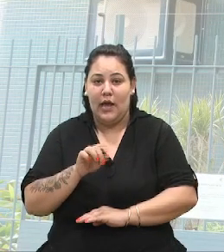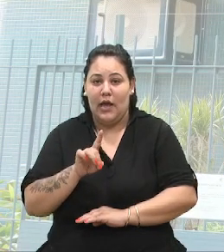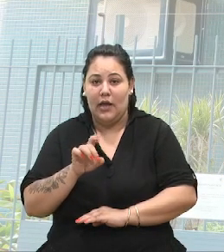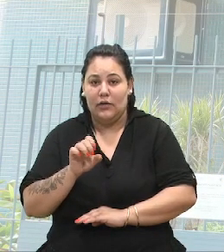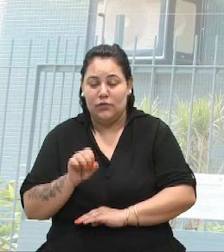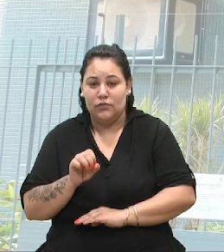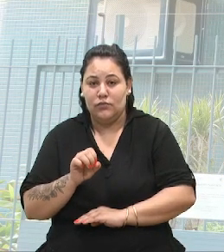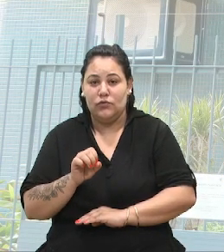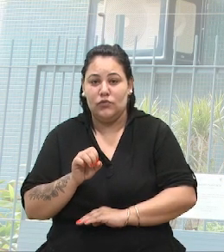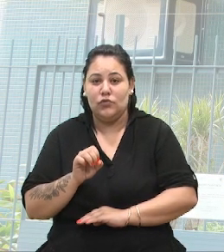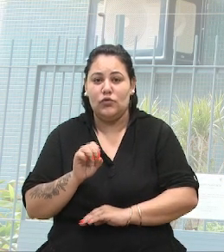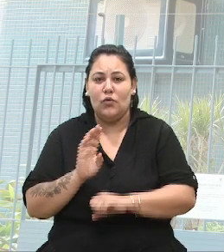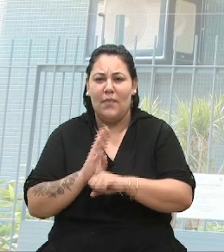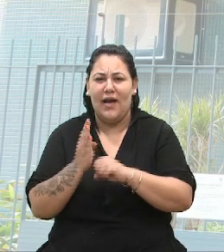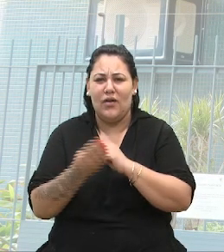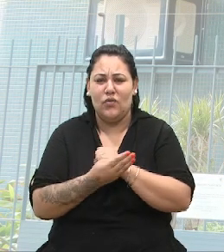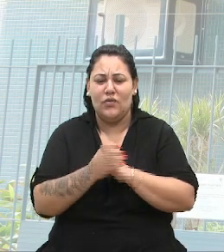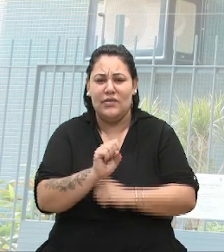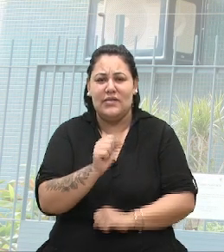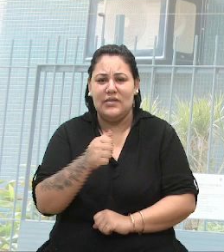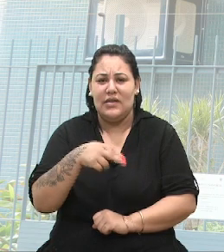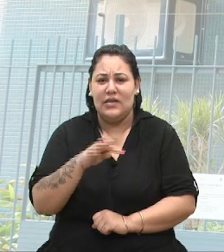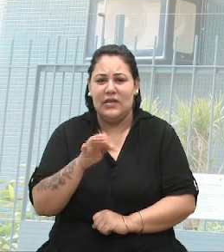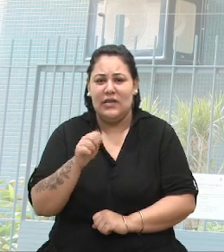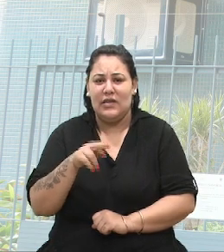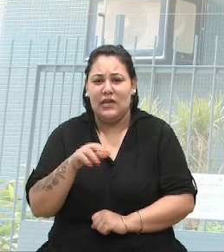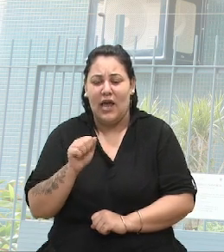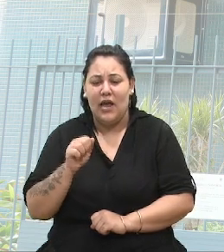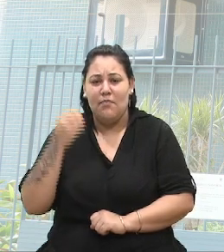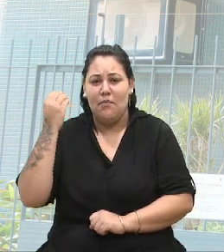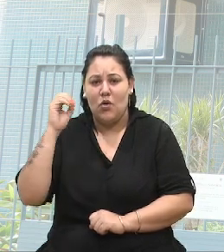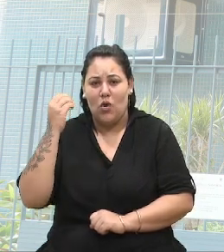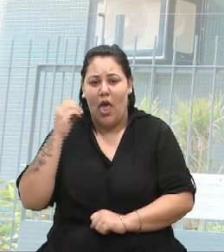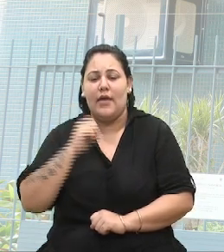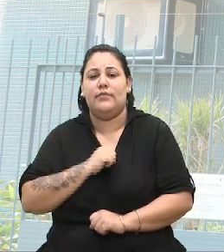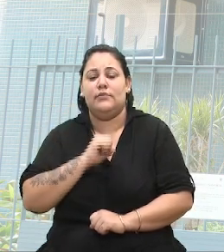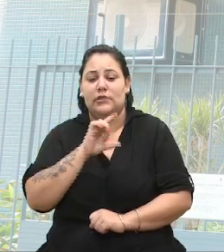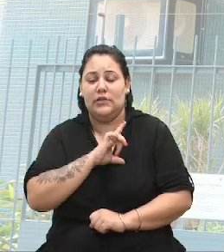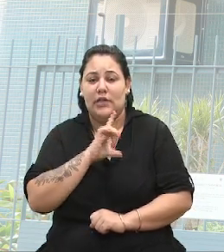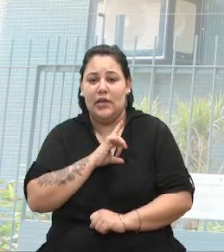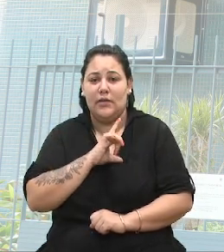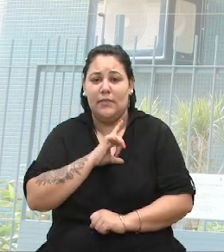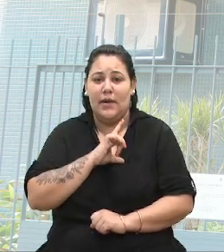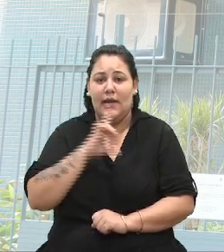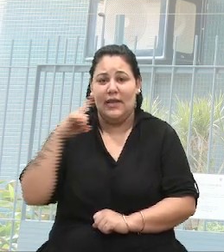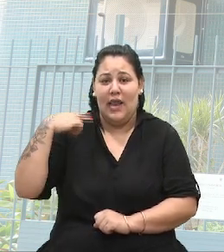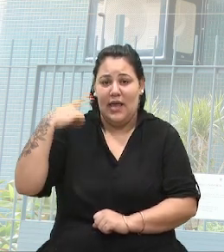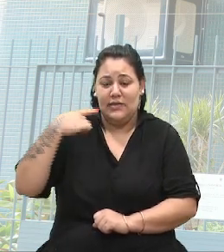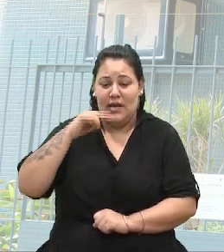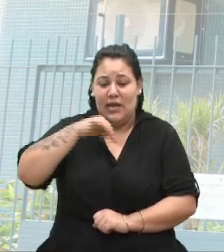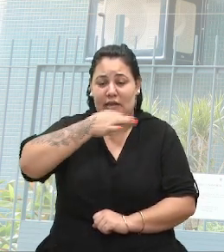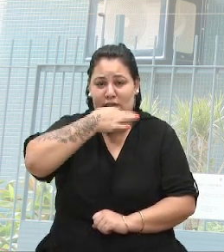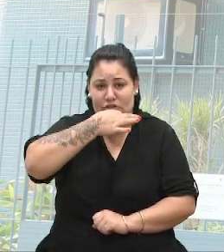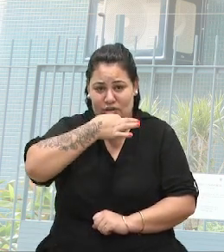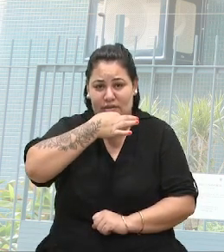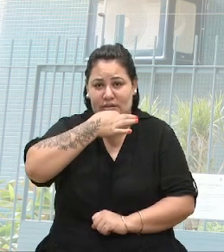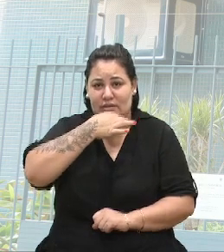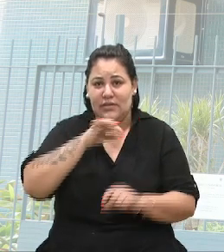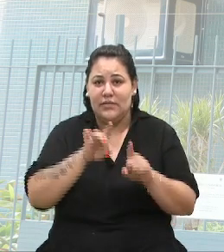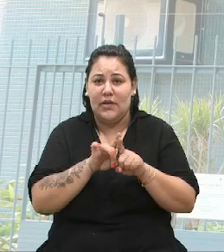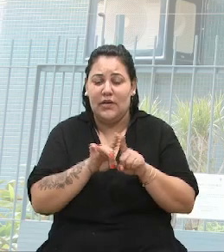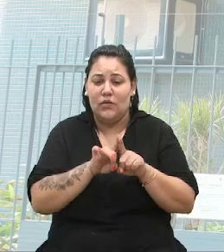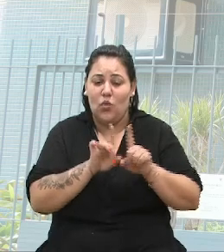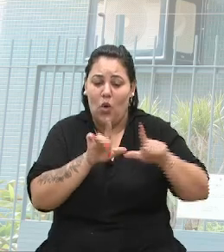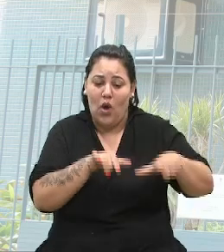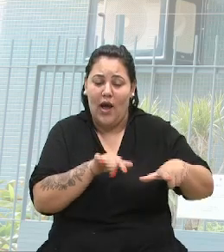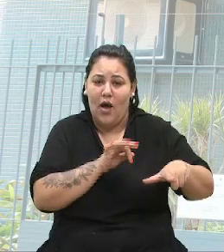Porto Alegre, mas nós temos uma delegacia também aqui na cidade de Caxias do Sul. Só não me engano, doutora Fernanda, doutor